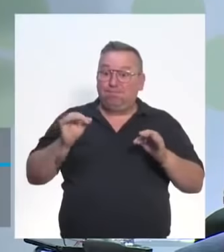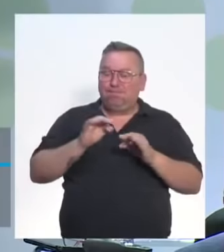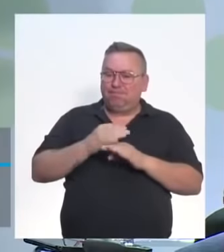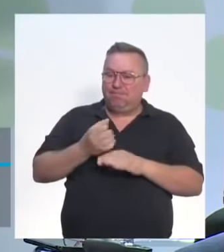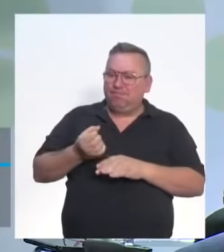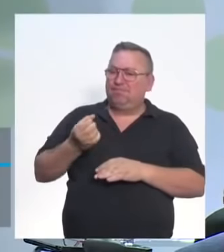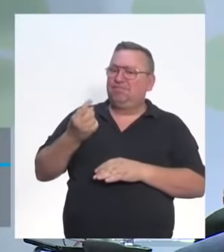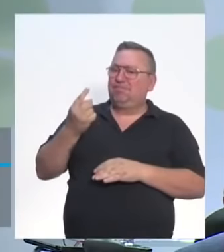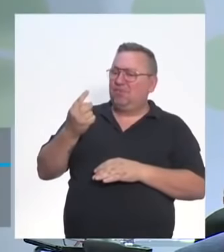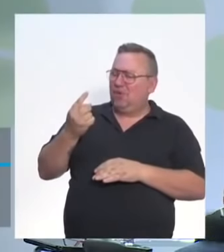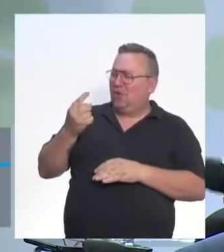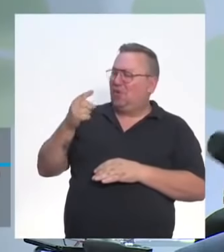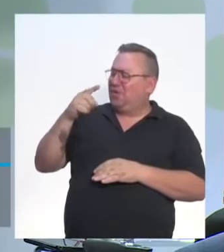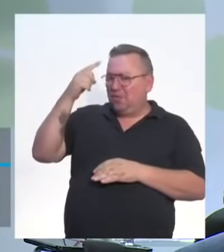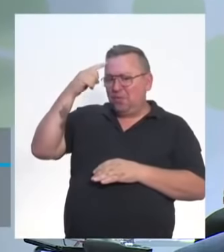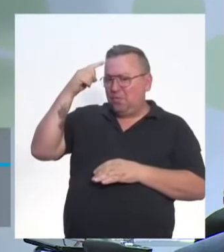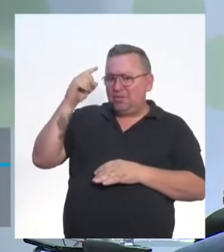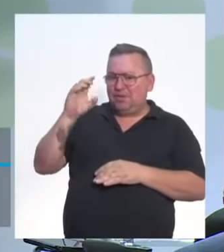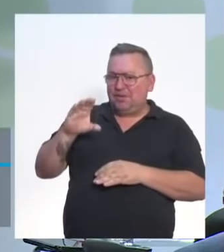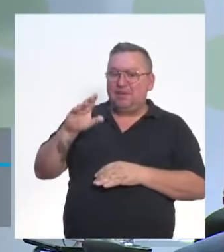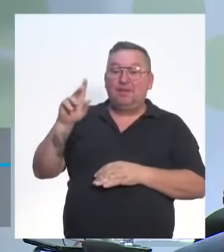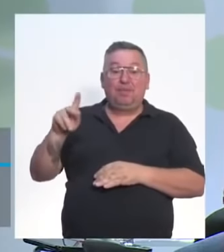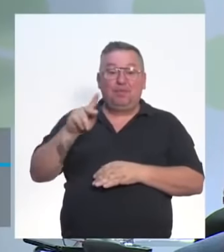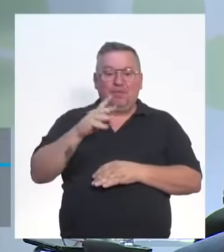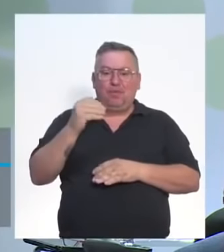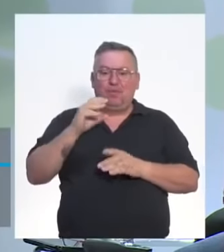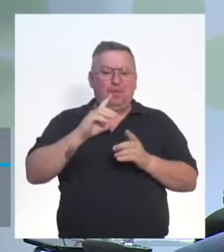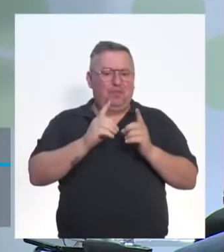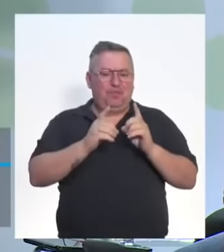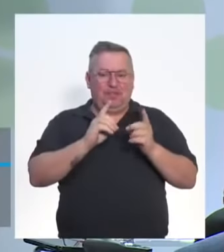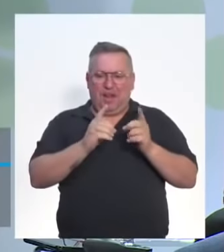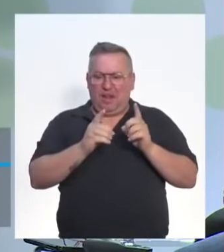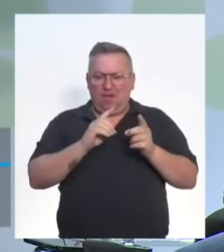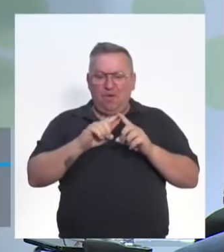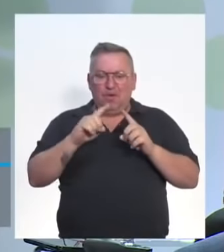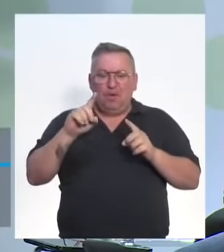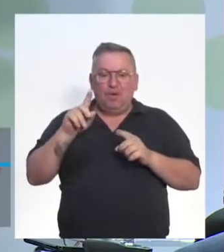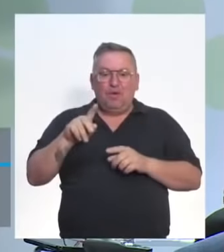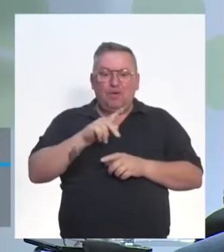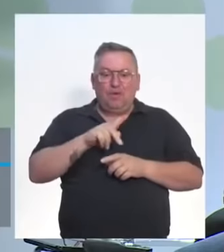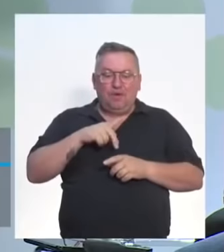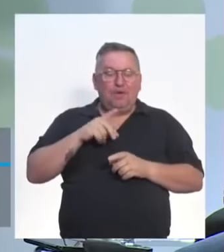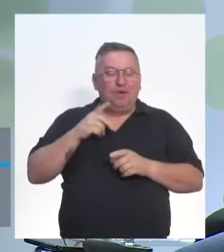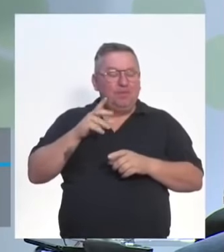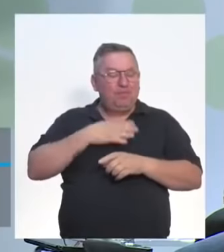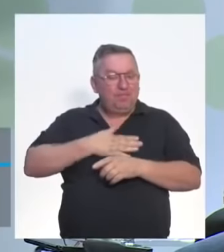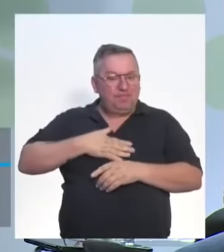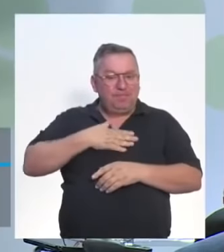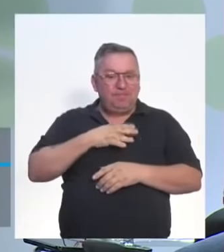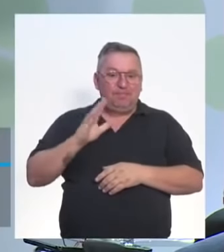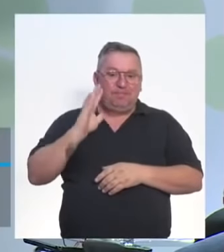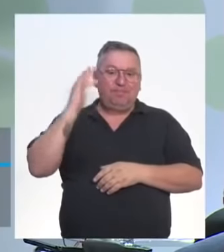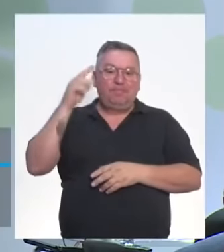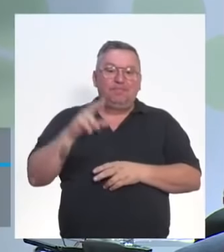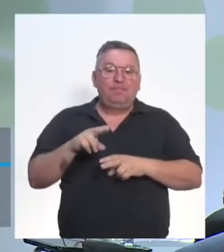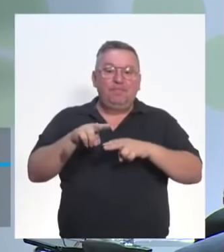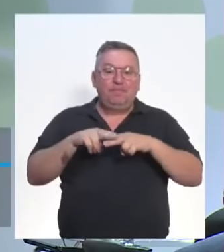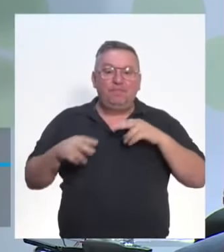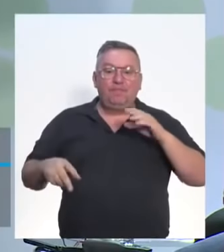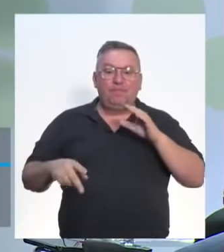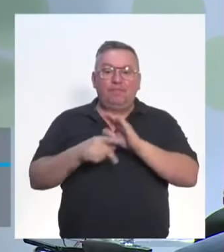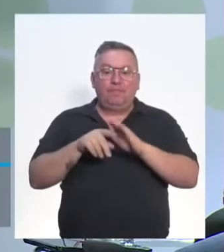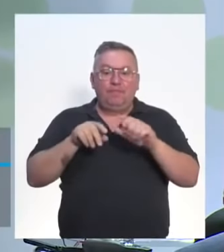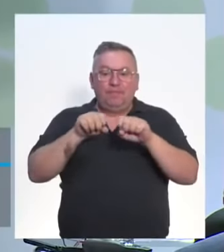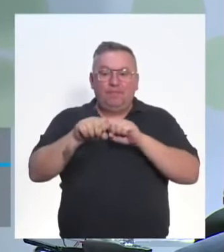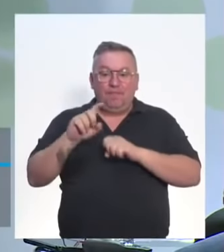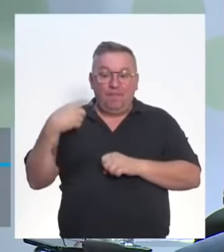nunca imaginou. E o professor é muito didático, o professor é muito sistemático na hora de resolver por conta da própria formação,